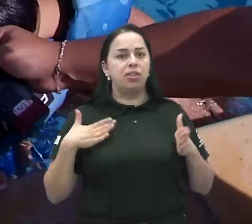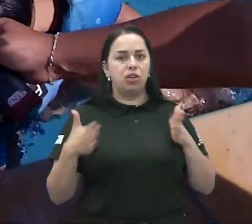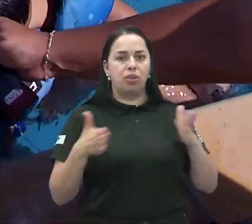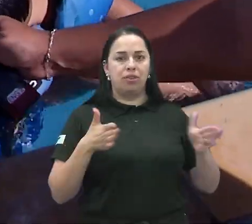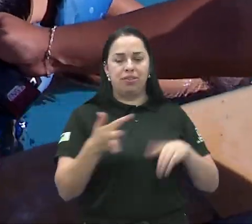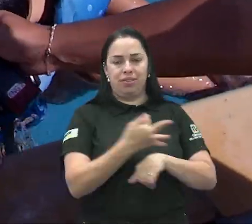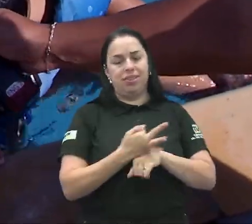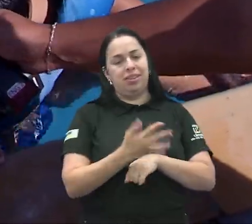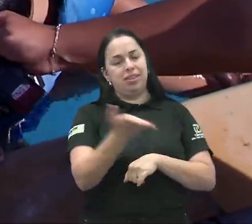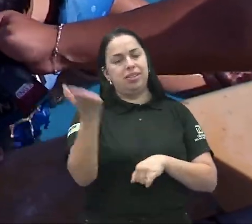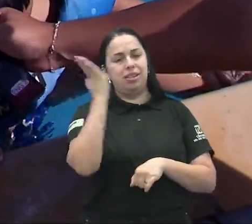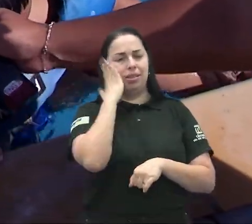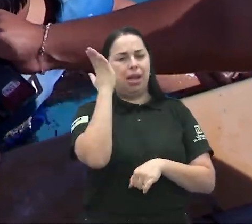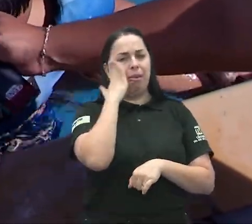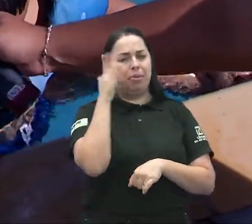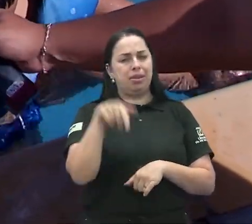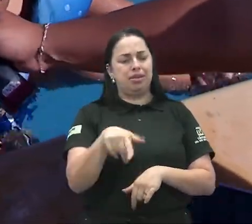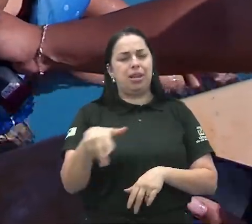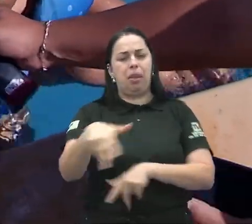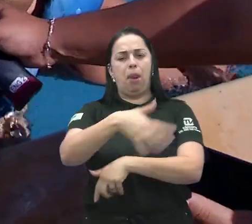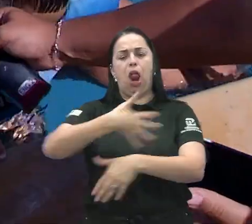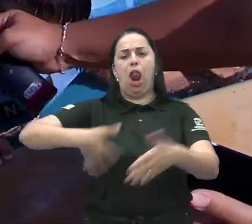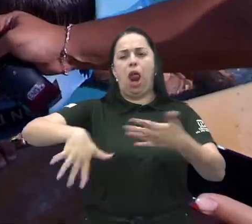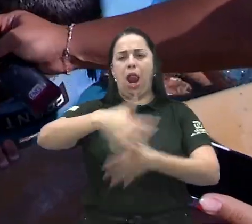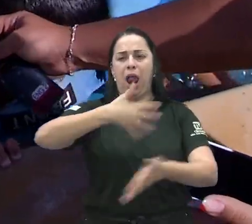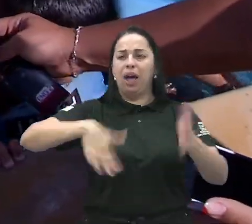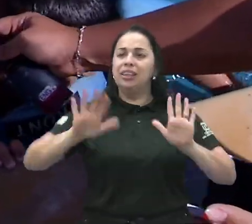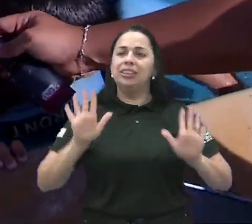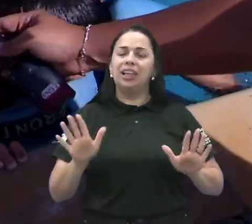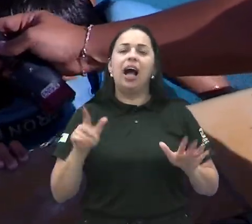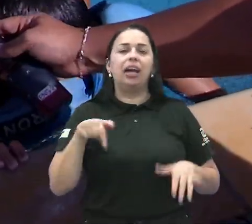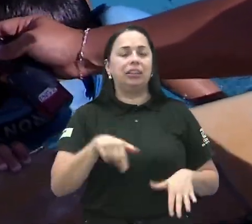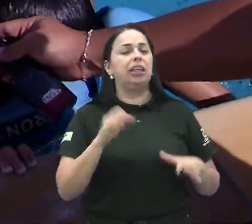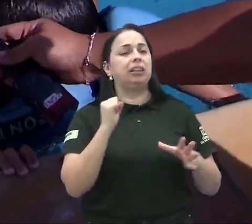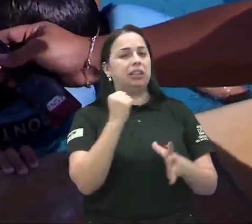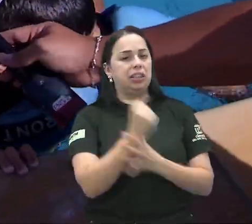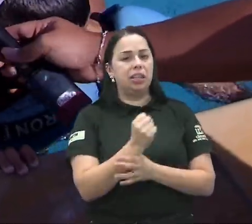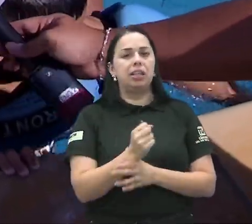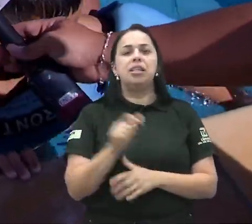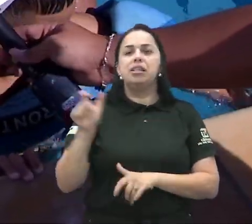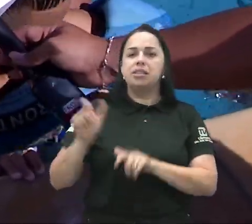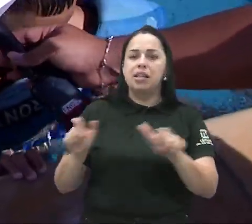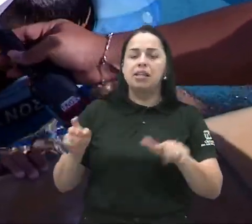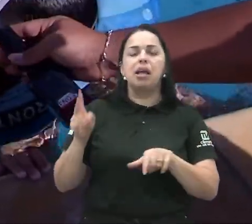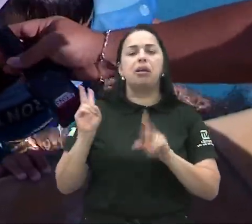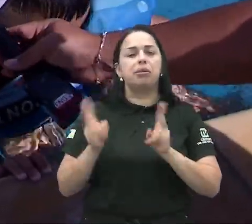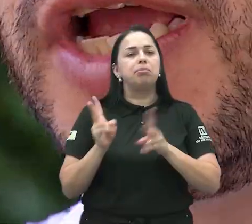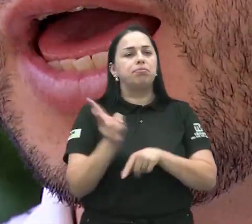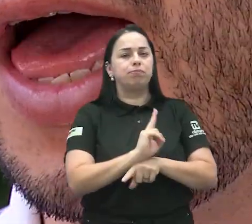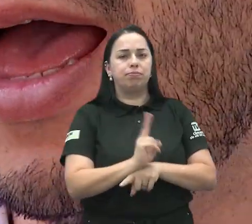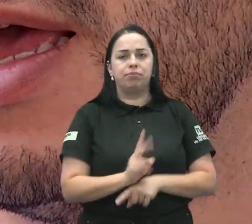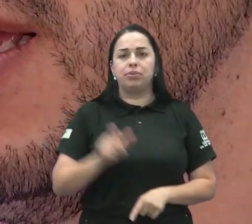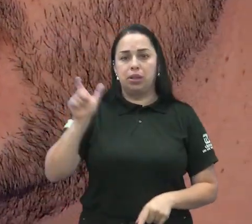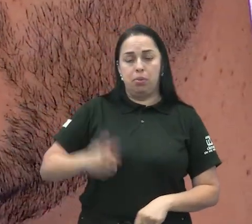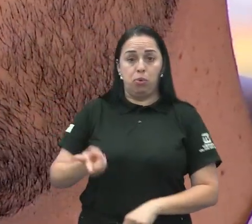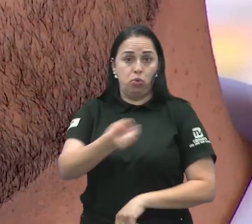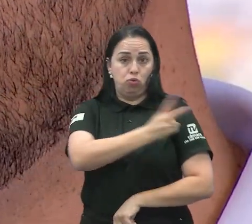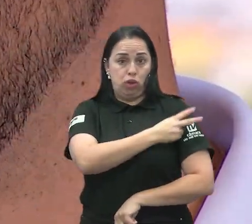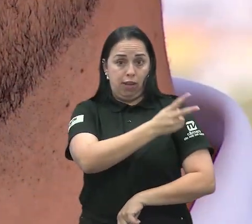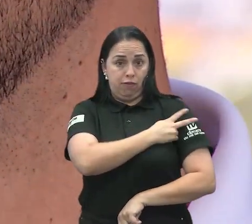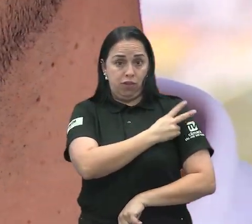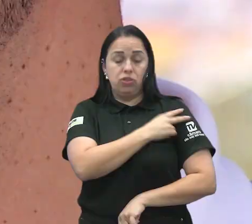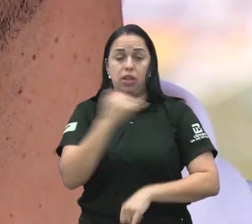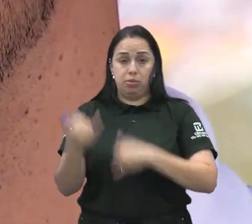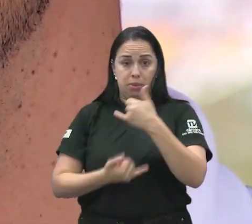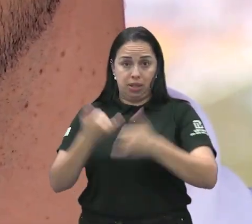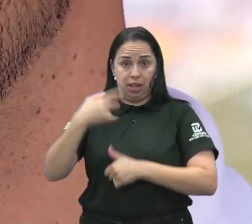mais que estejam de férias em casa, sabe como que é a loucura das crianças. E aqui a gente consegue, tem segurança, o pessoal sempre aqui. Para o chefe de